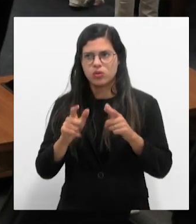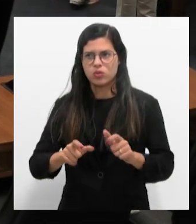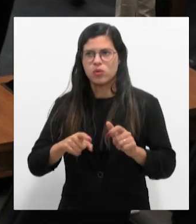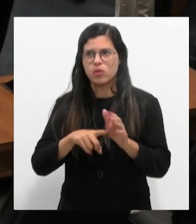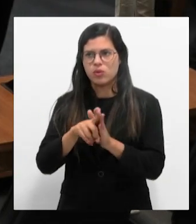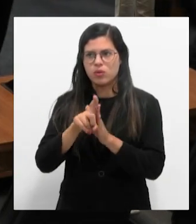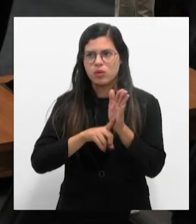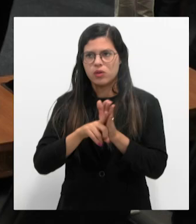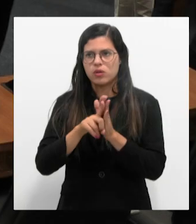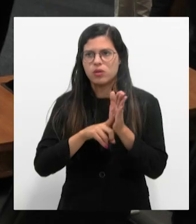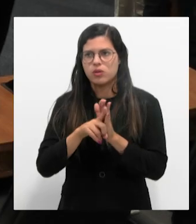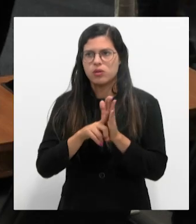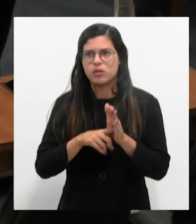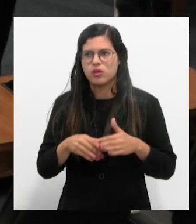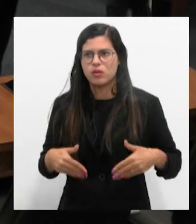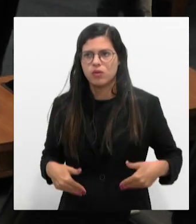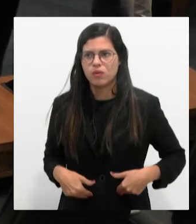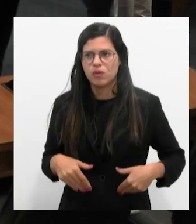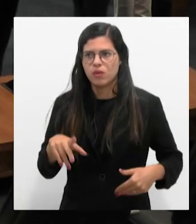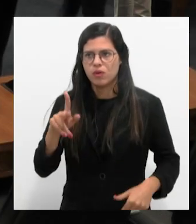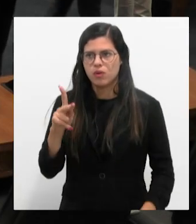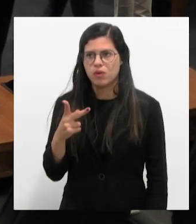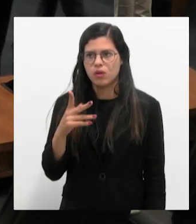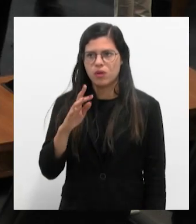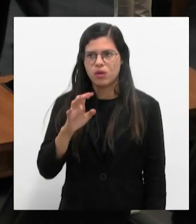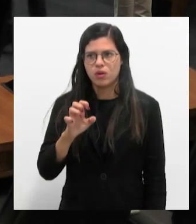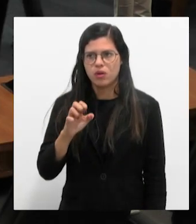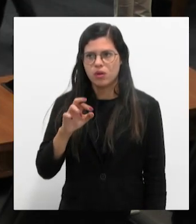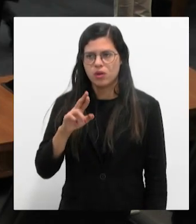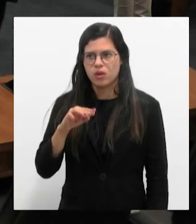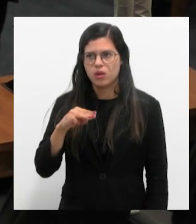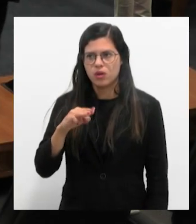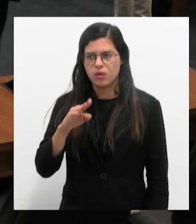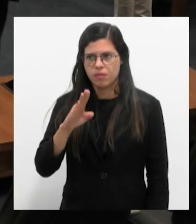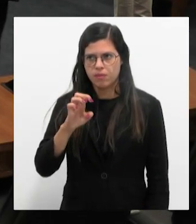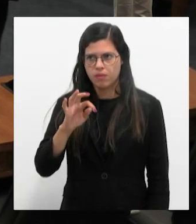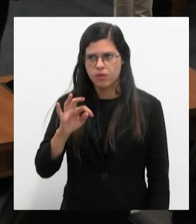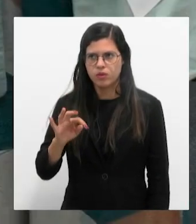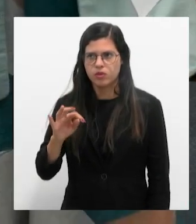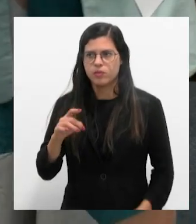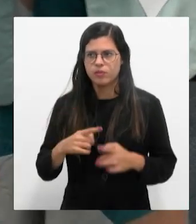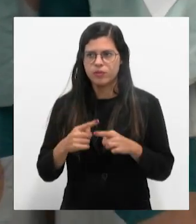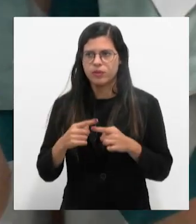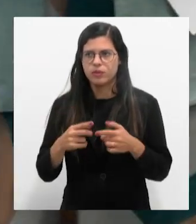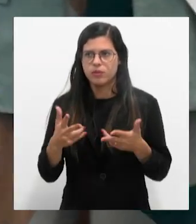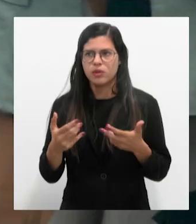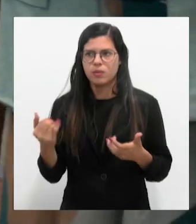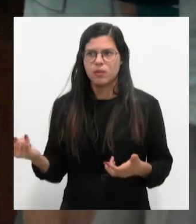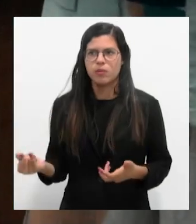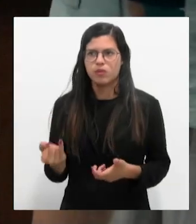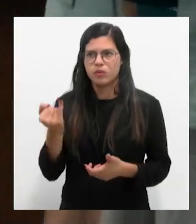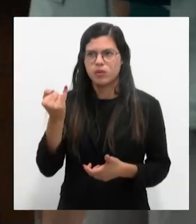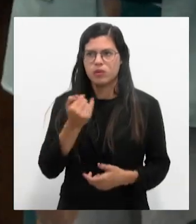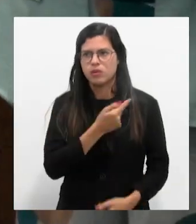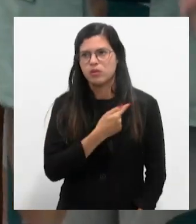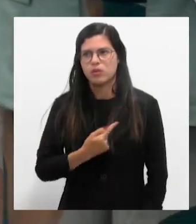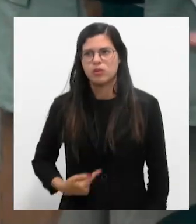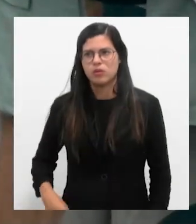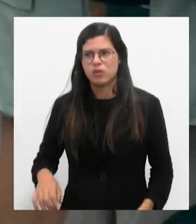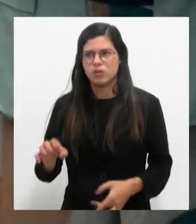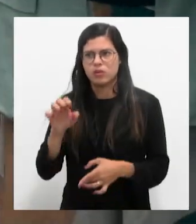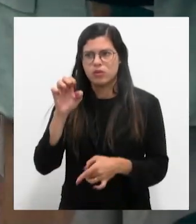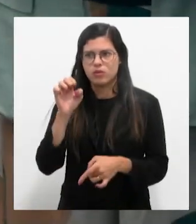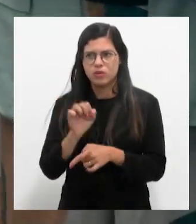fome, Herbert de Souza, porque a gente entende a importância do governo do Estado, ele